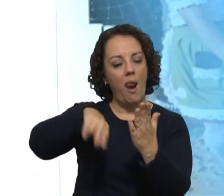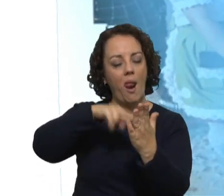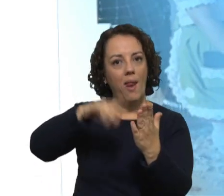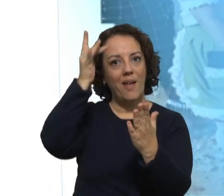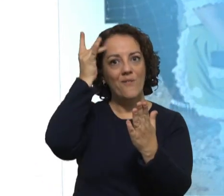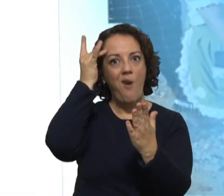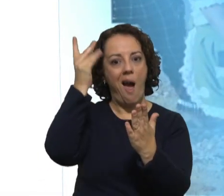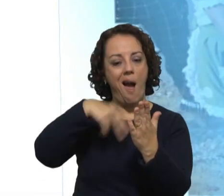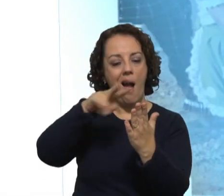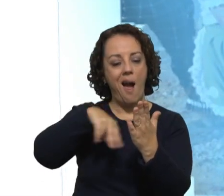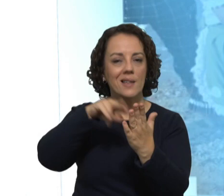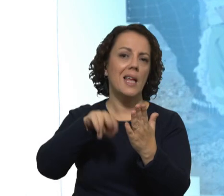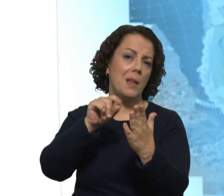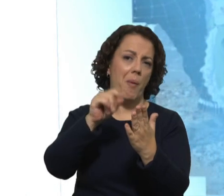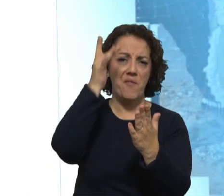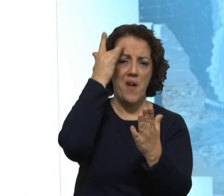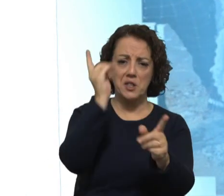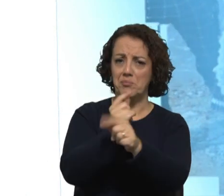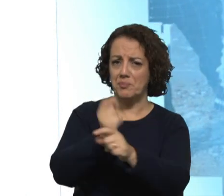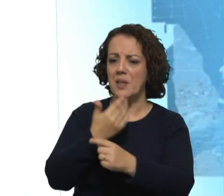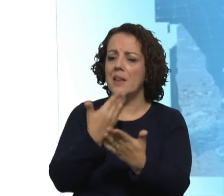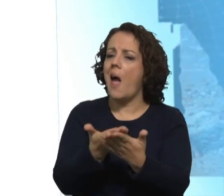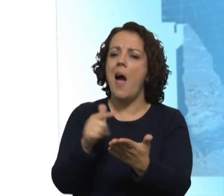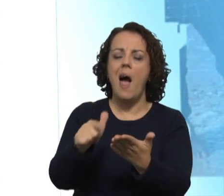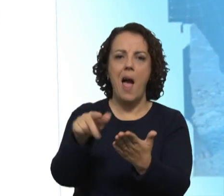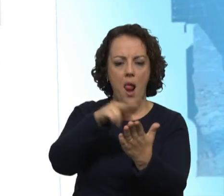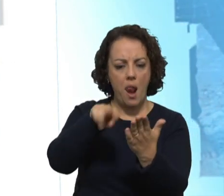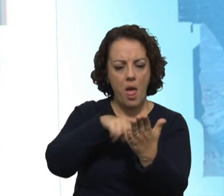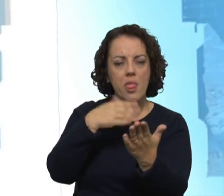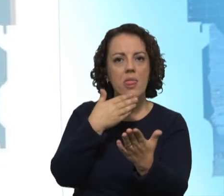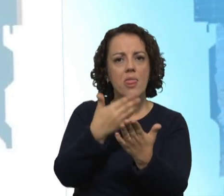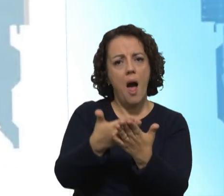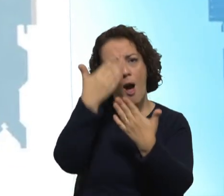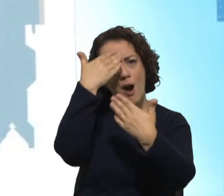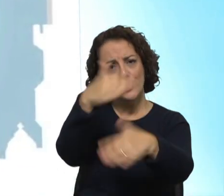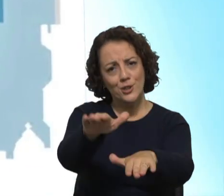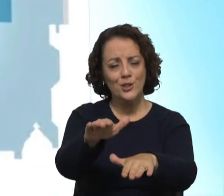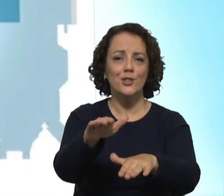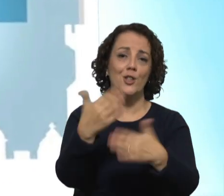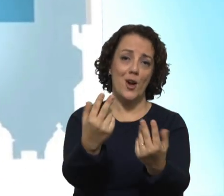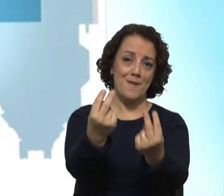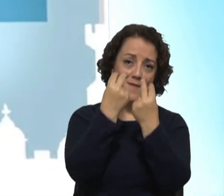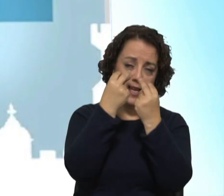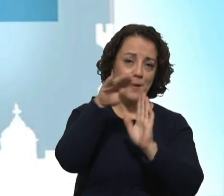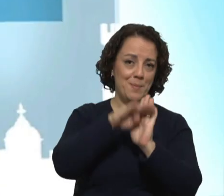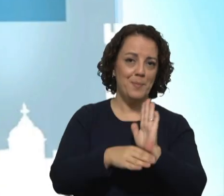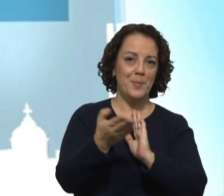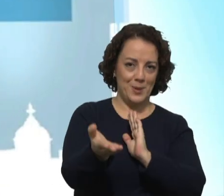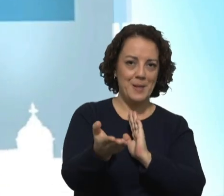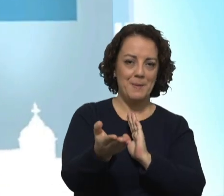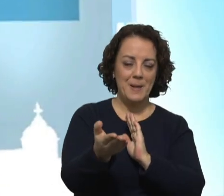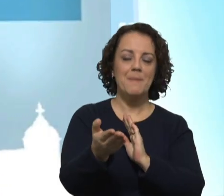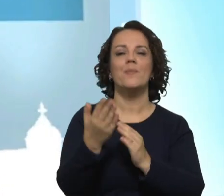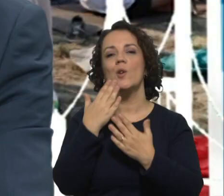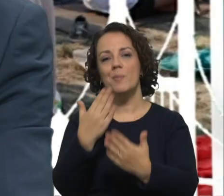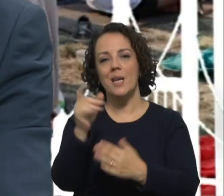grande alcance também de aquisição de conhecimentos para quem o lê. Fica esse convite para quem nos escuta e nos vê neste programa.